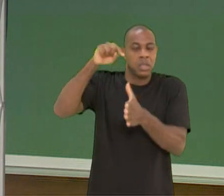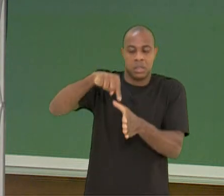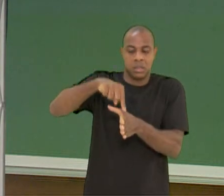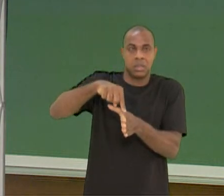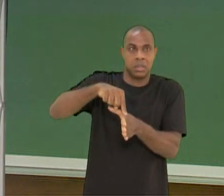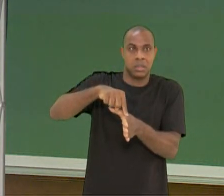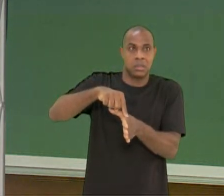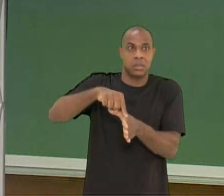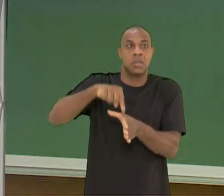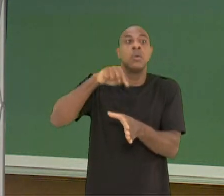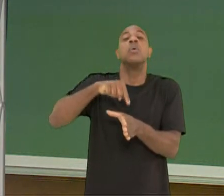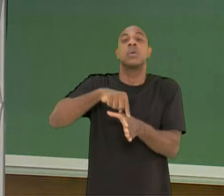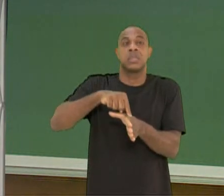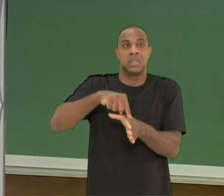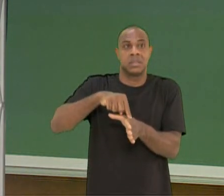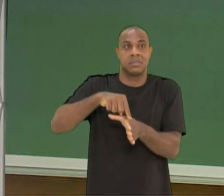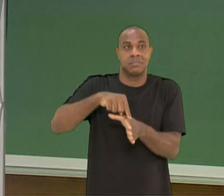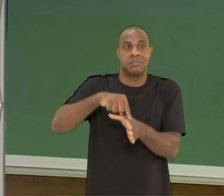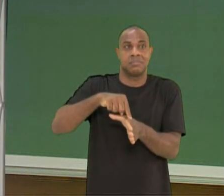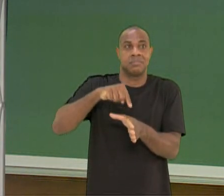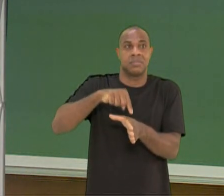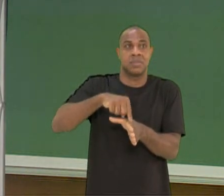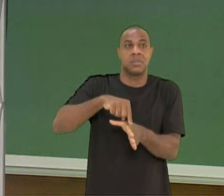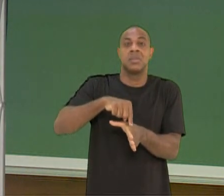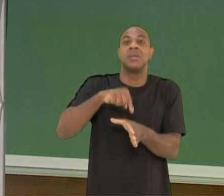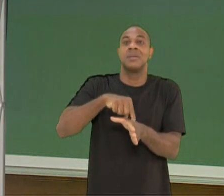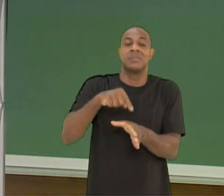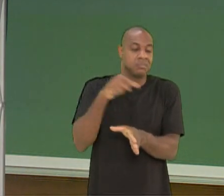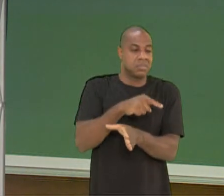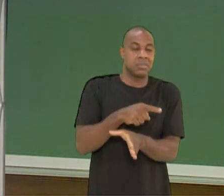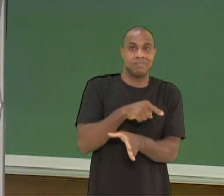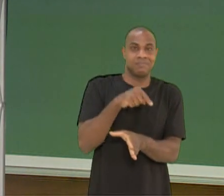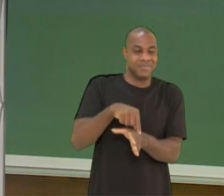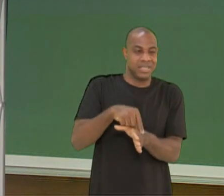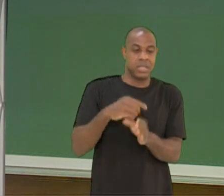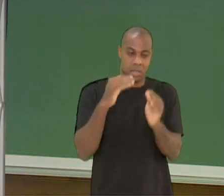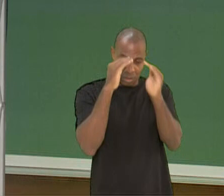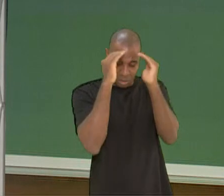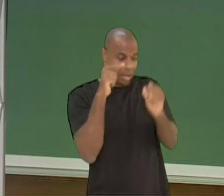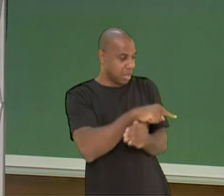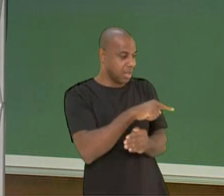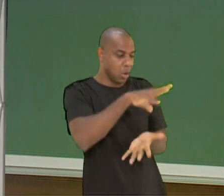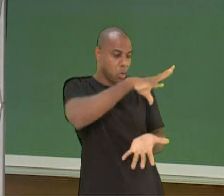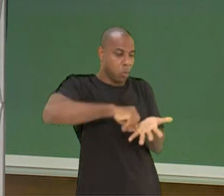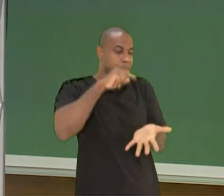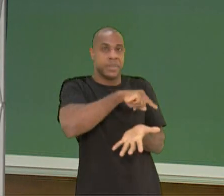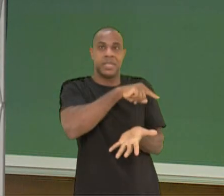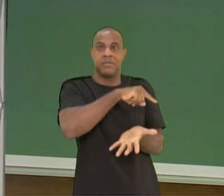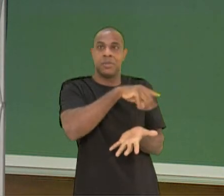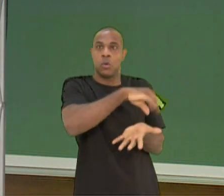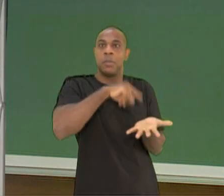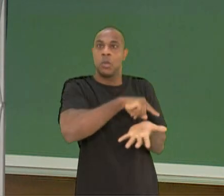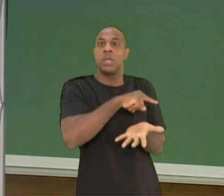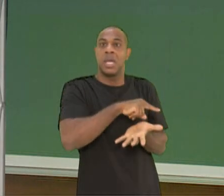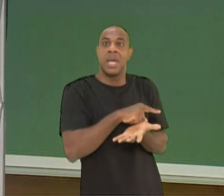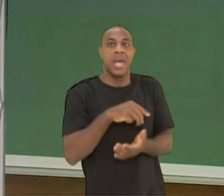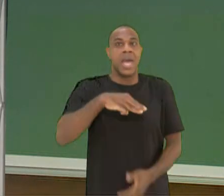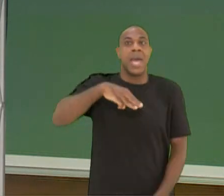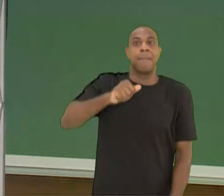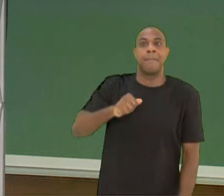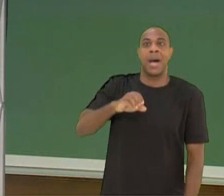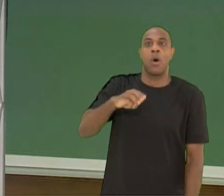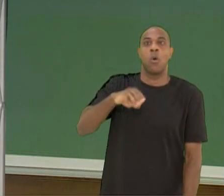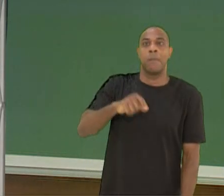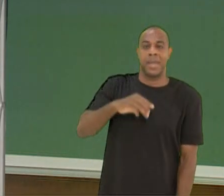se intitula, como eu coloquei, sucessor da autoridade de Maomé. É como se o próprio Maomé estivesse ajudando